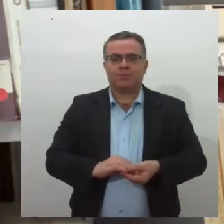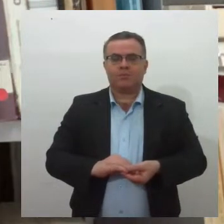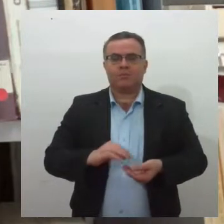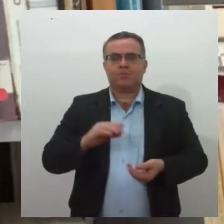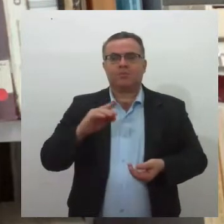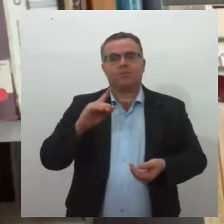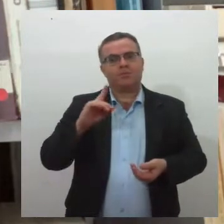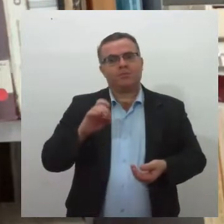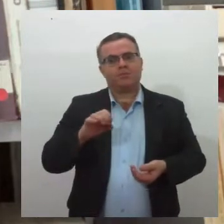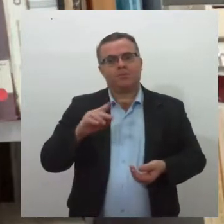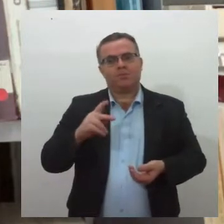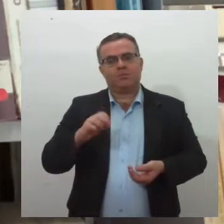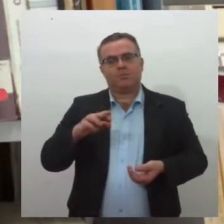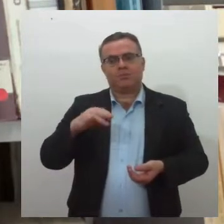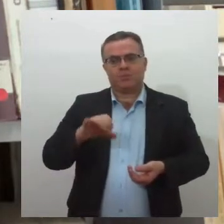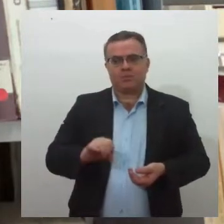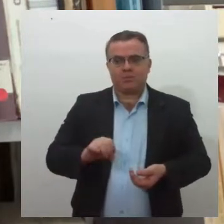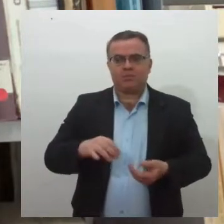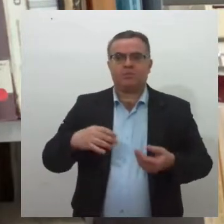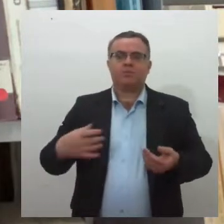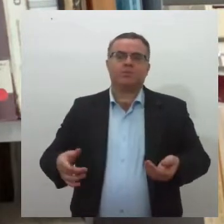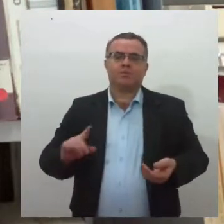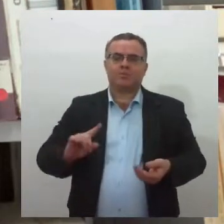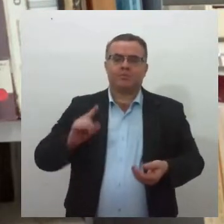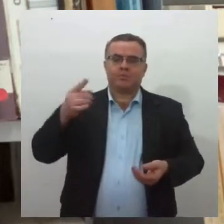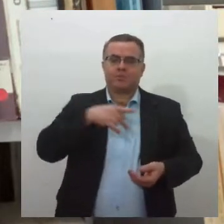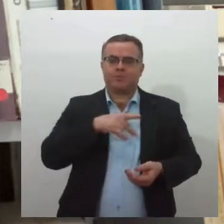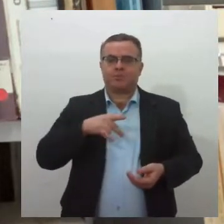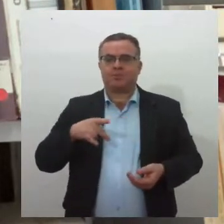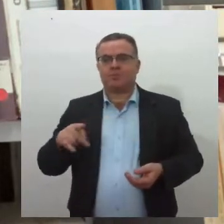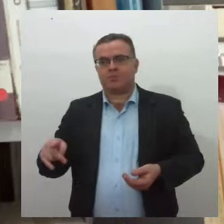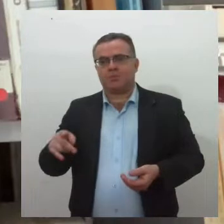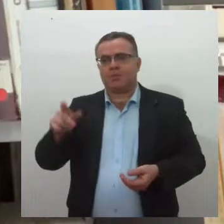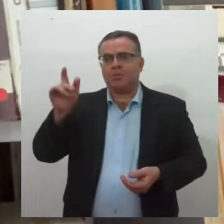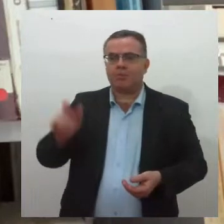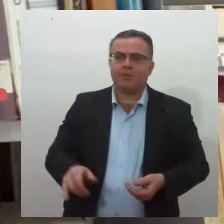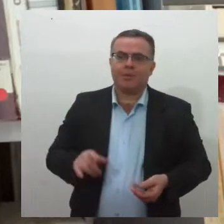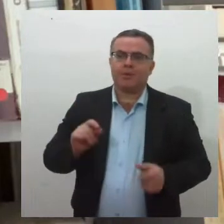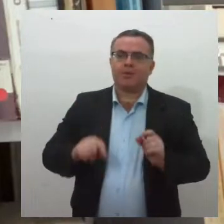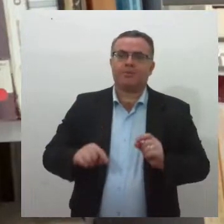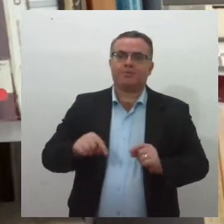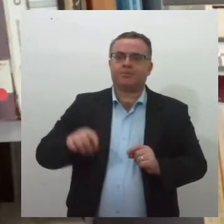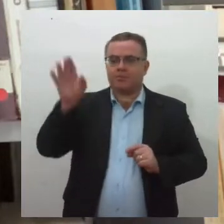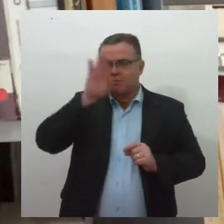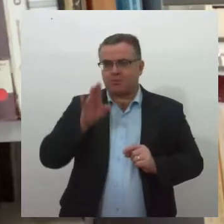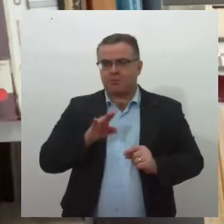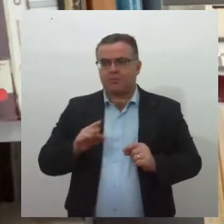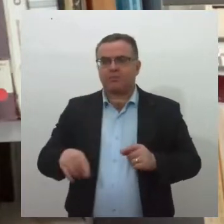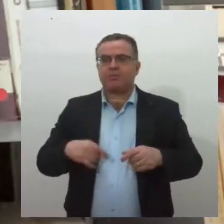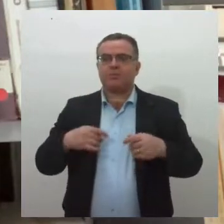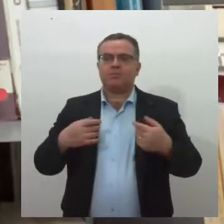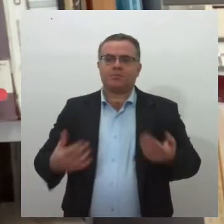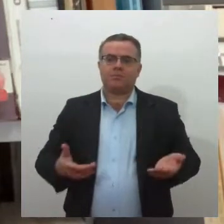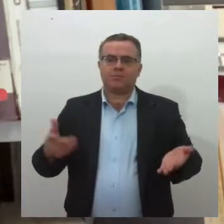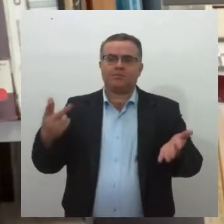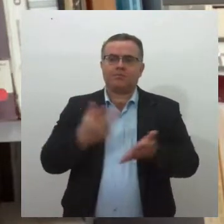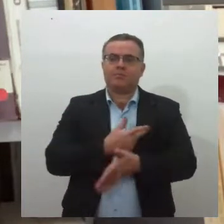da Fonseca foi instituído o primeiro presidente da República do Brasil. E no